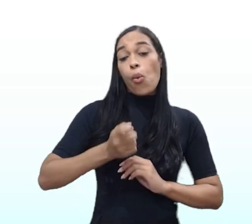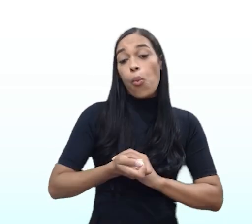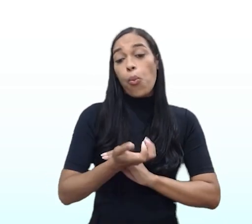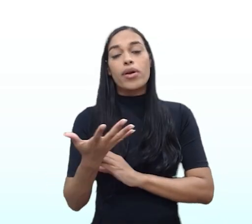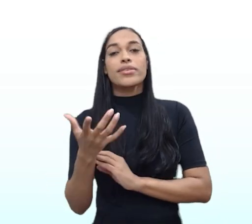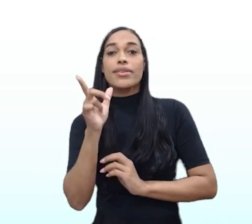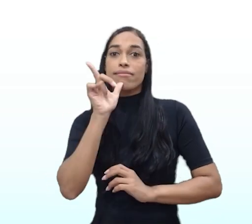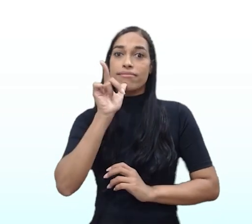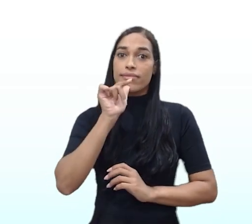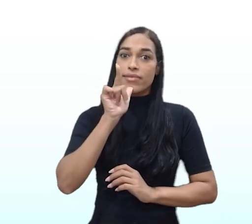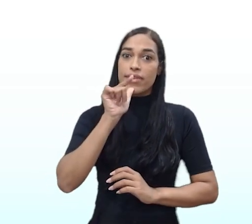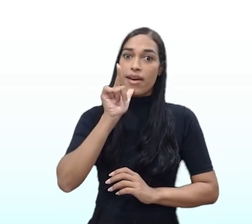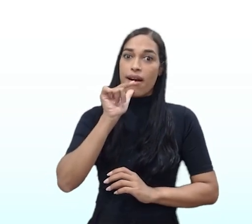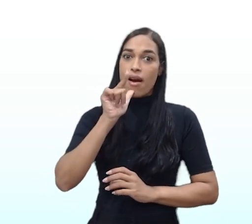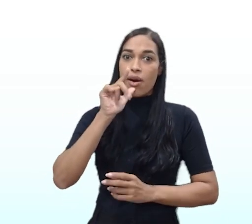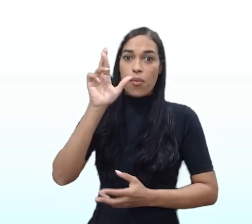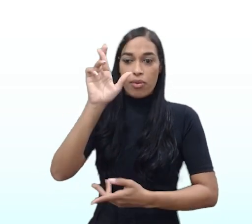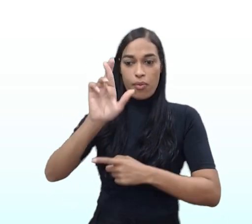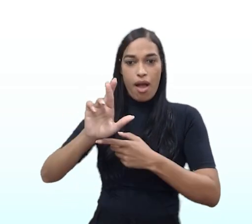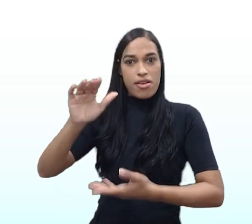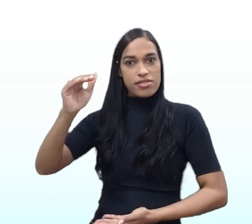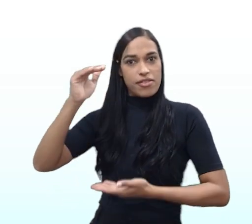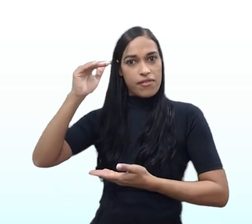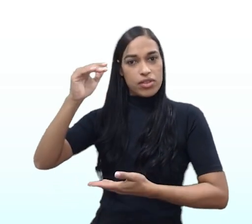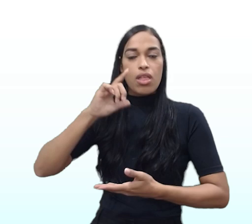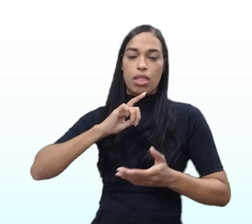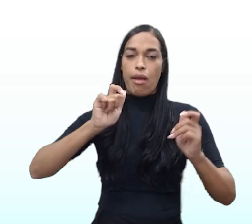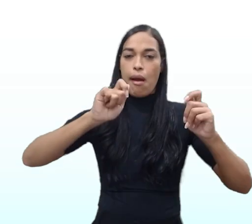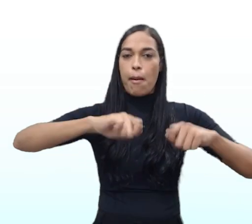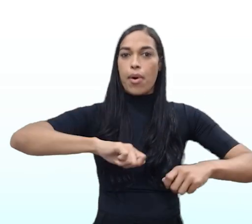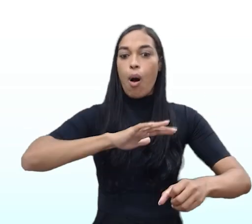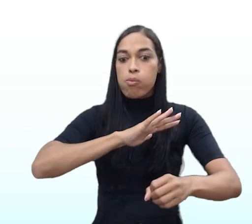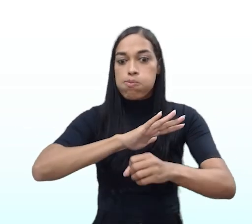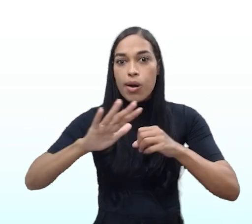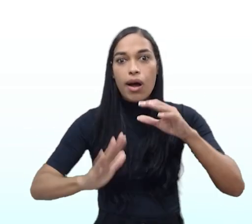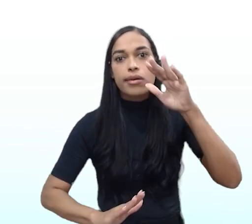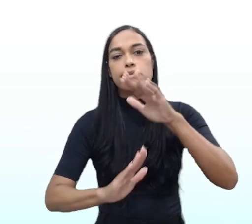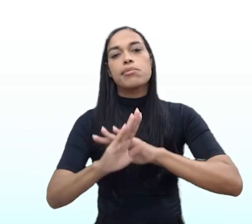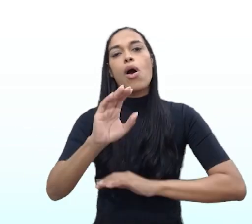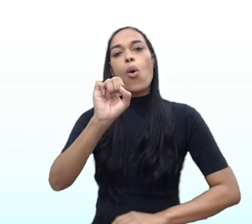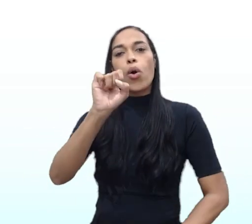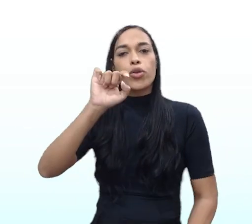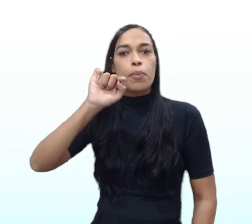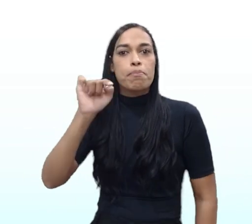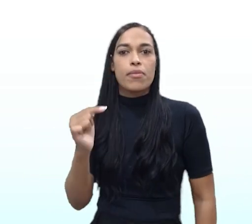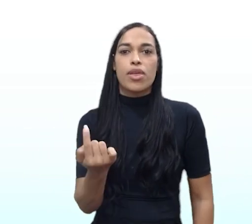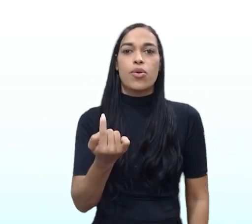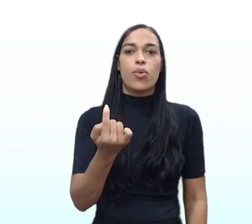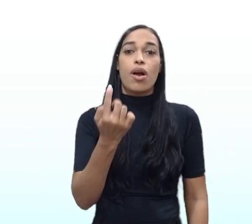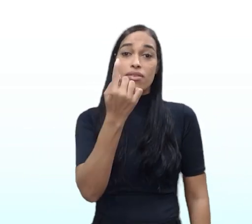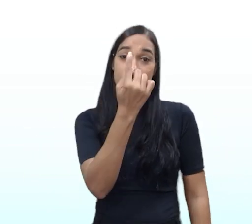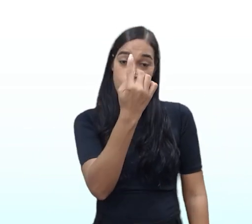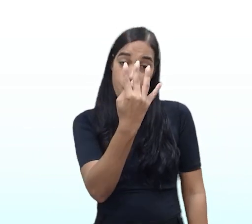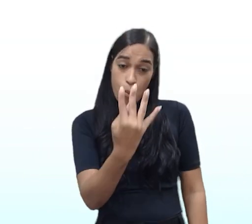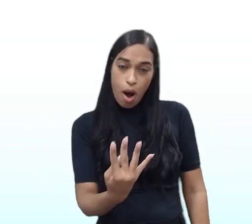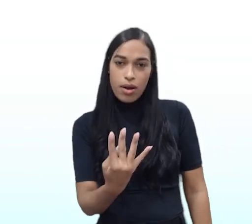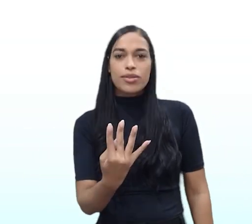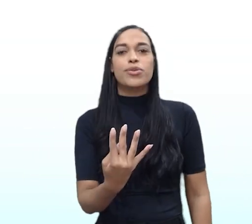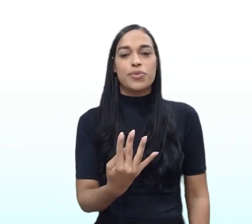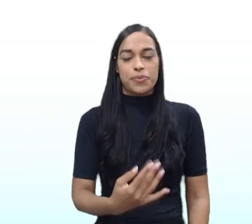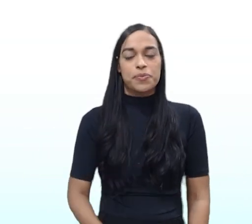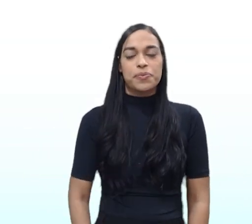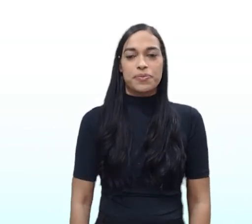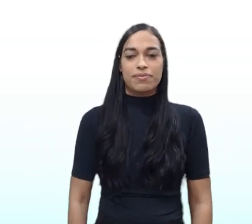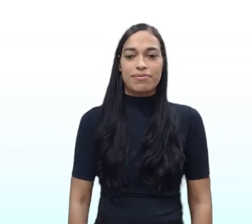a quantidade de água que está dentro do reservatório, que tem a capacidade máxima de 8.000 litros, é de 1 quarto.